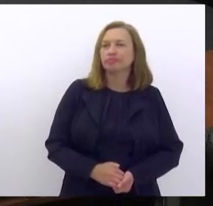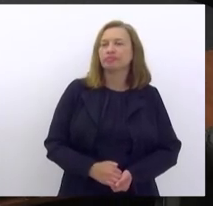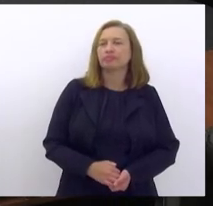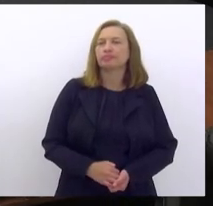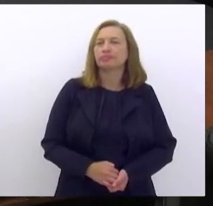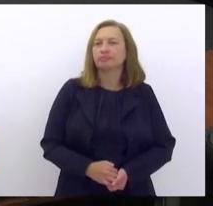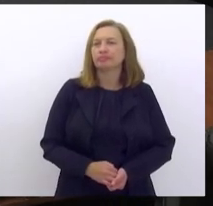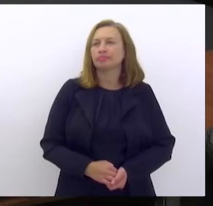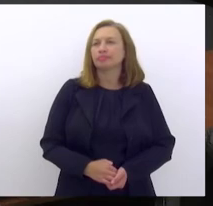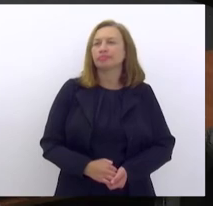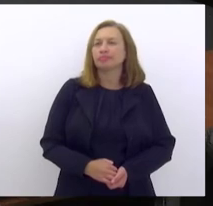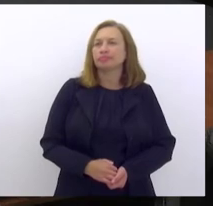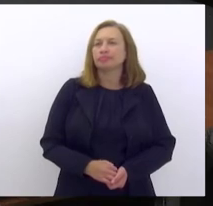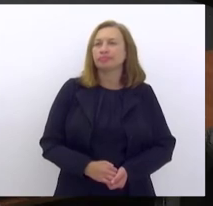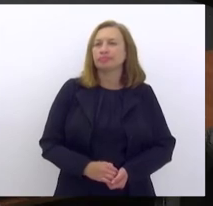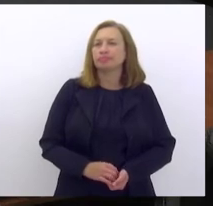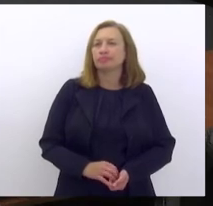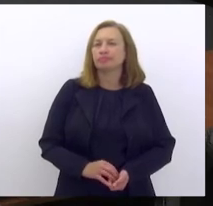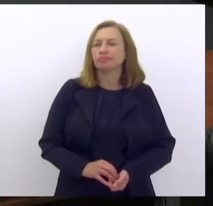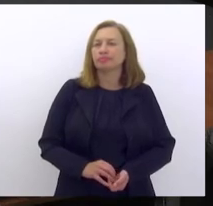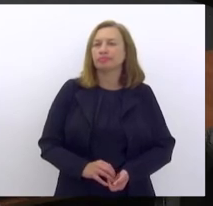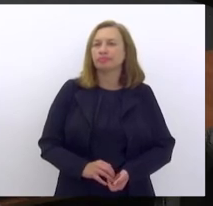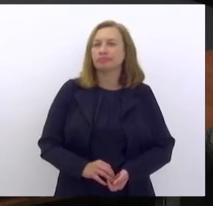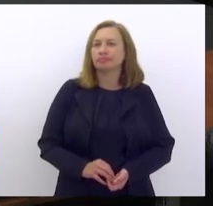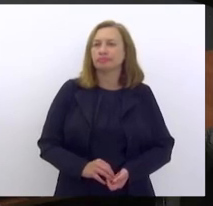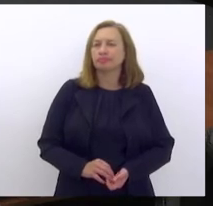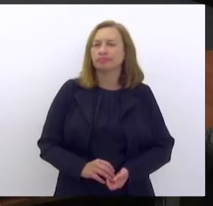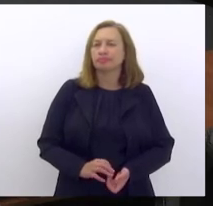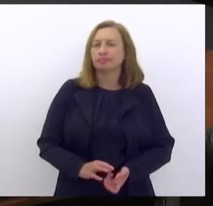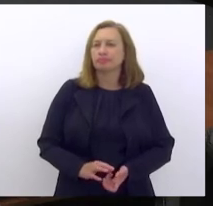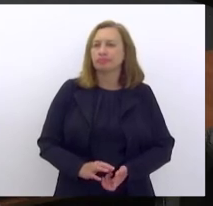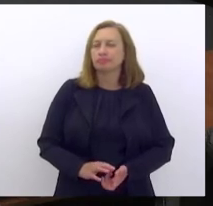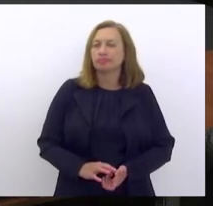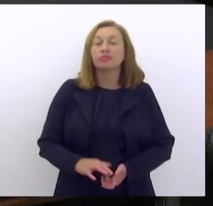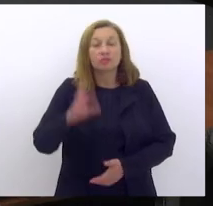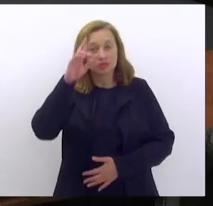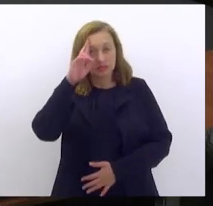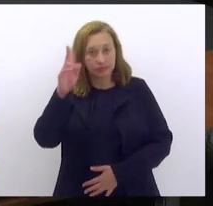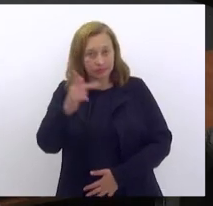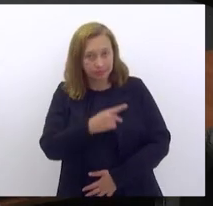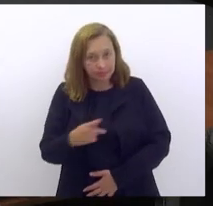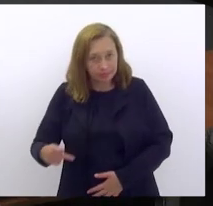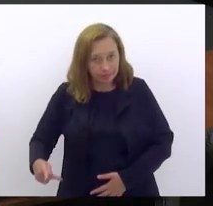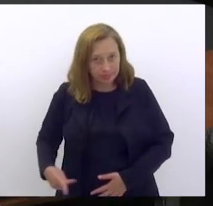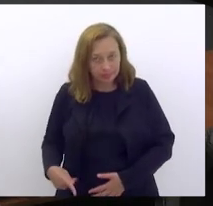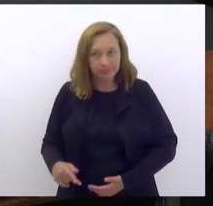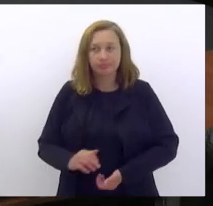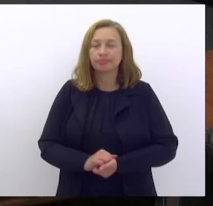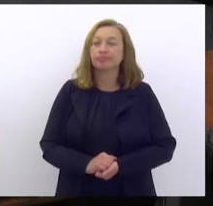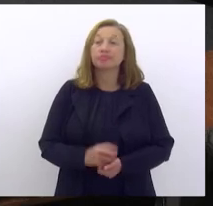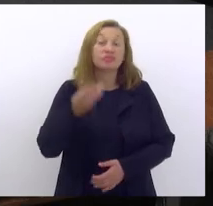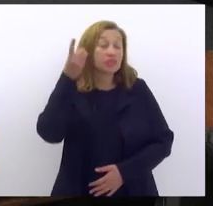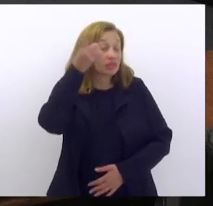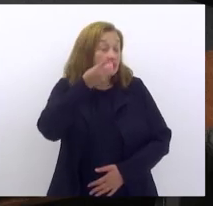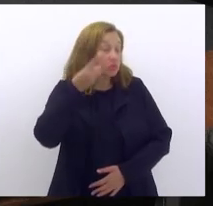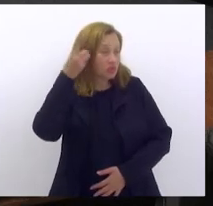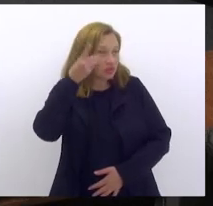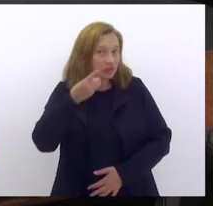Só falar que está encerrado, Sérgio. Dá um beijinho. Um beijinho. Senhor presidente,